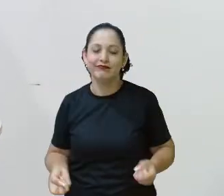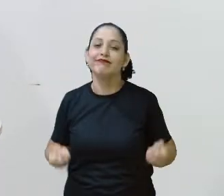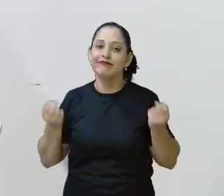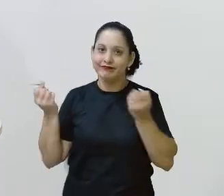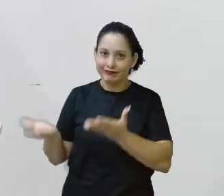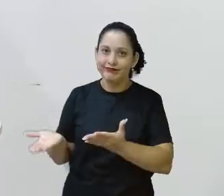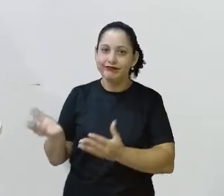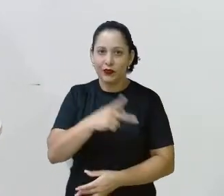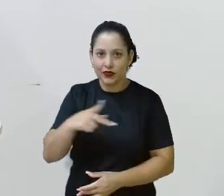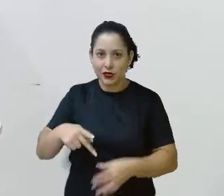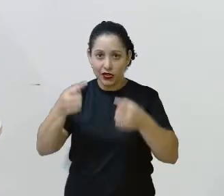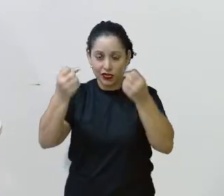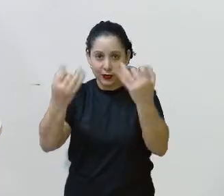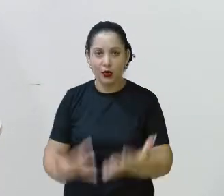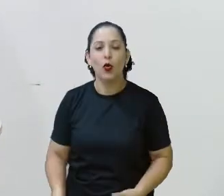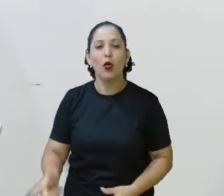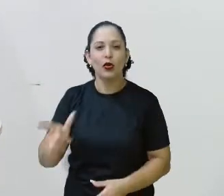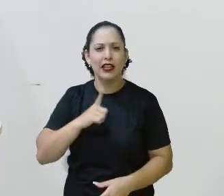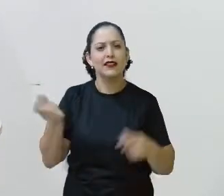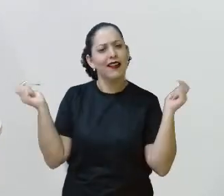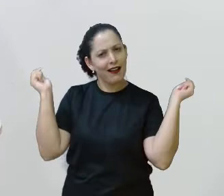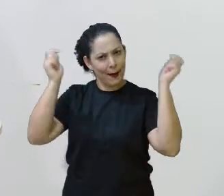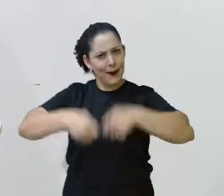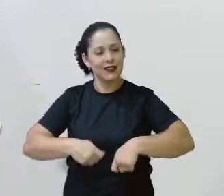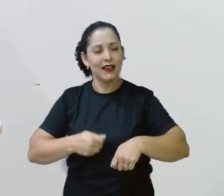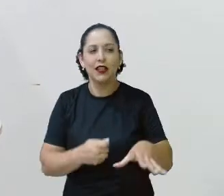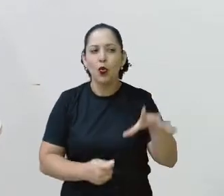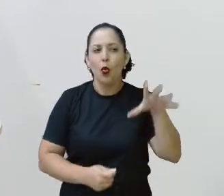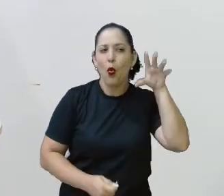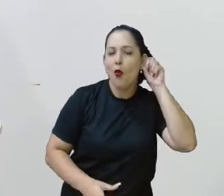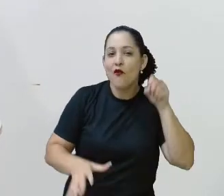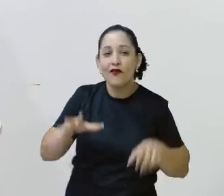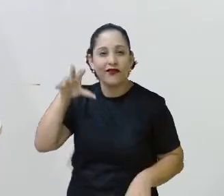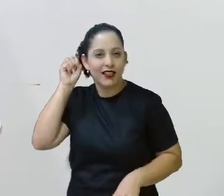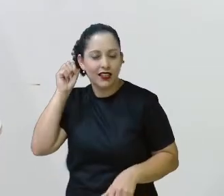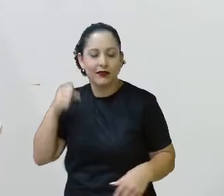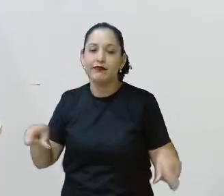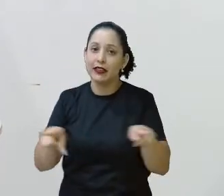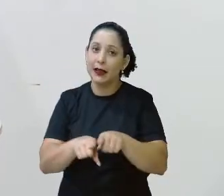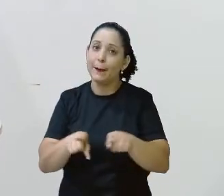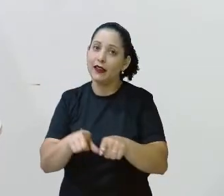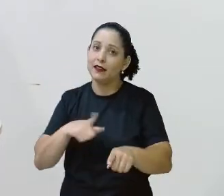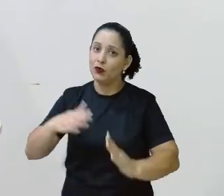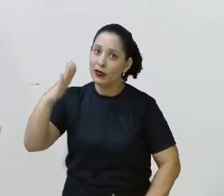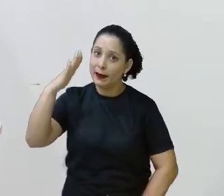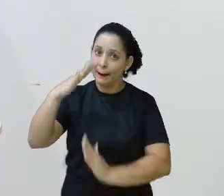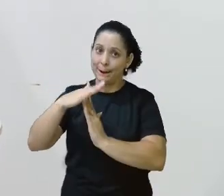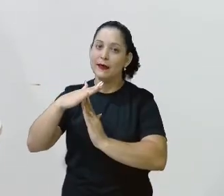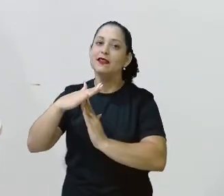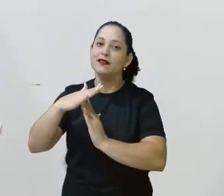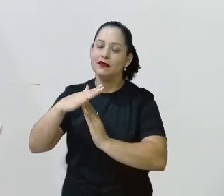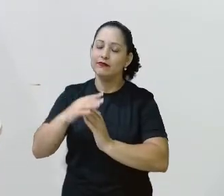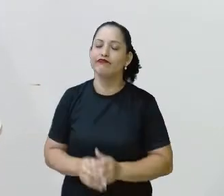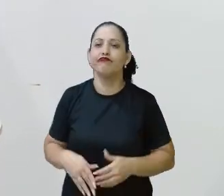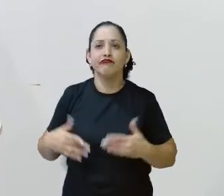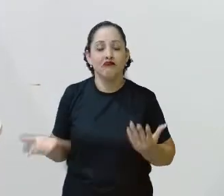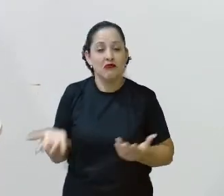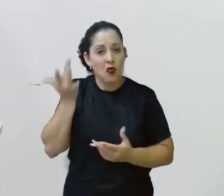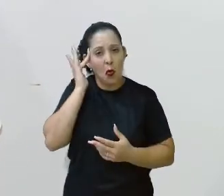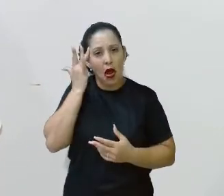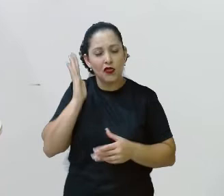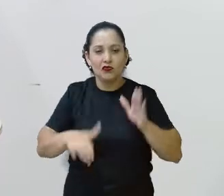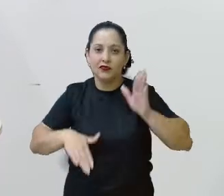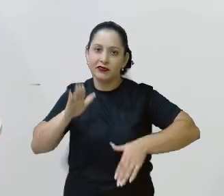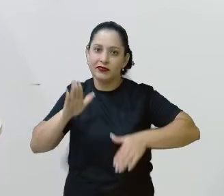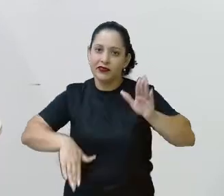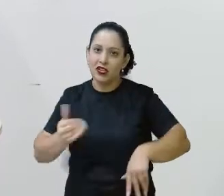Vilma, aí nós temos essa capacidade de ouvir e também esse limite de som. Acredito que alguém aqui